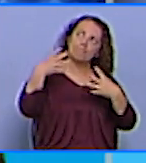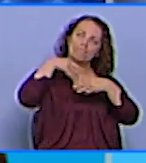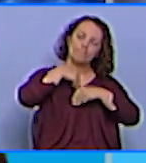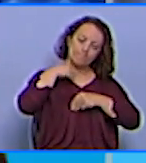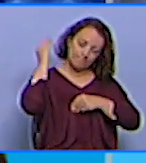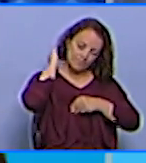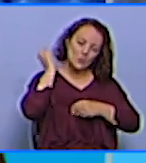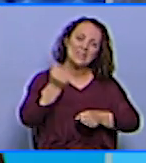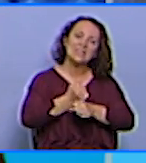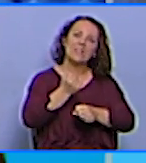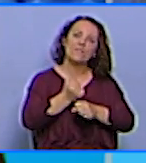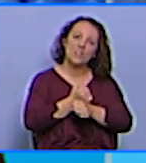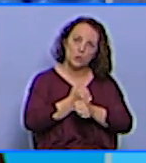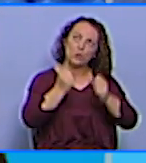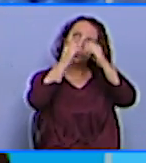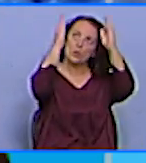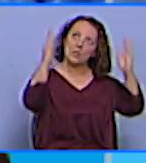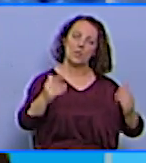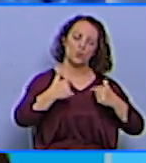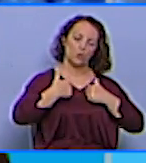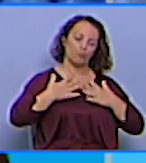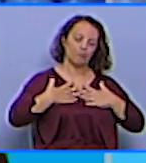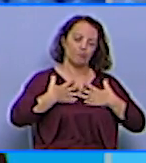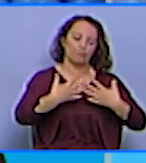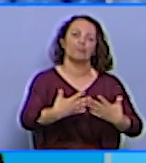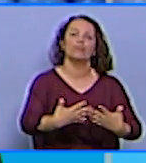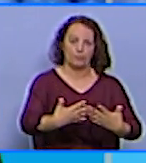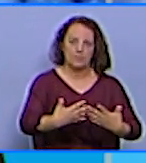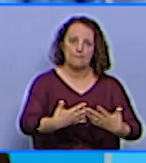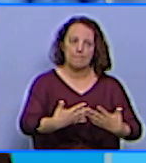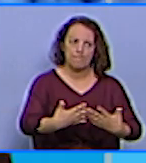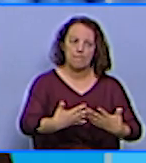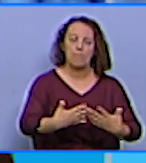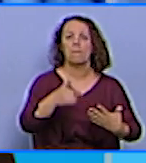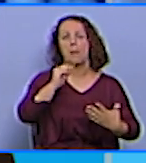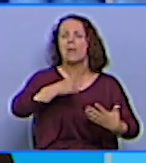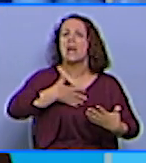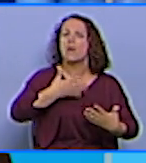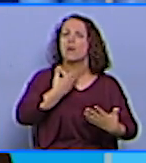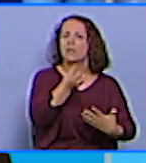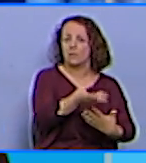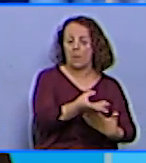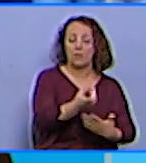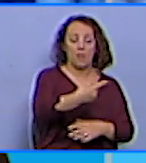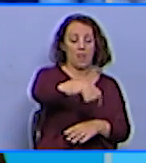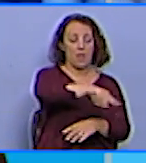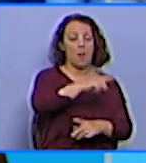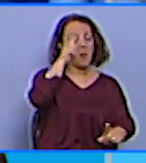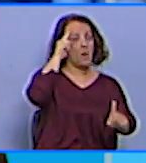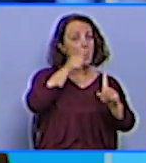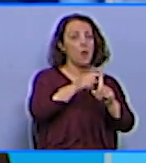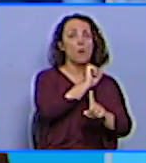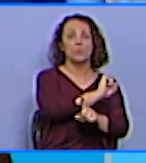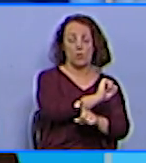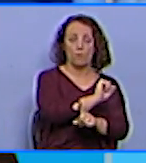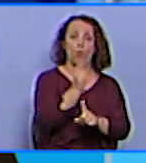da comunidade, a atitude da Igreja como serviço. Até como caridade. E a missão dos acólitos, por um lado, se é